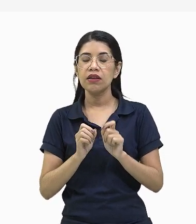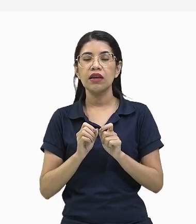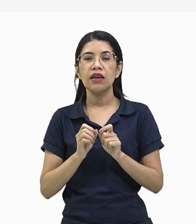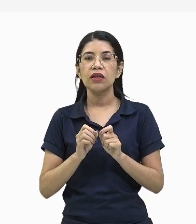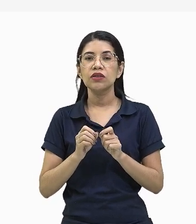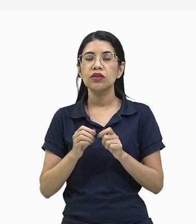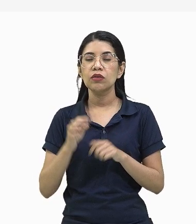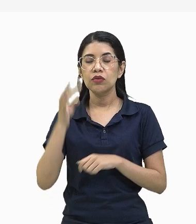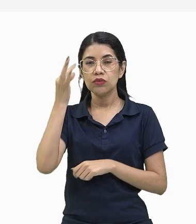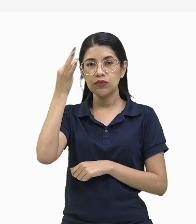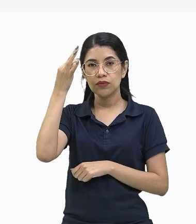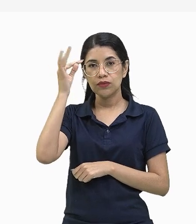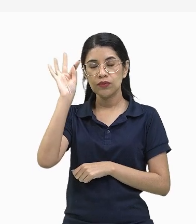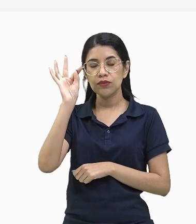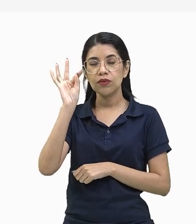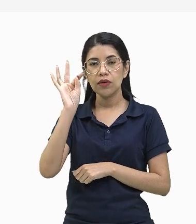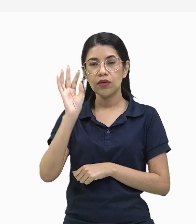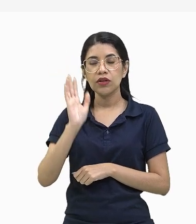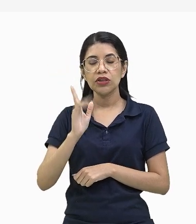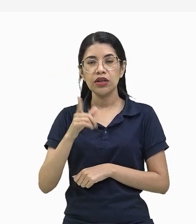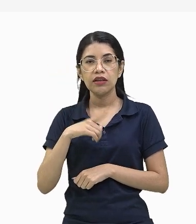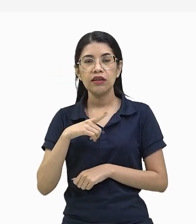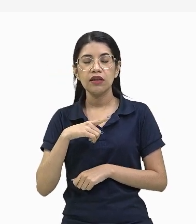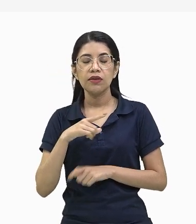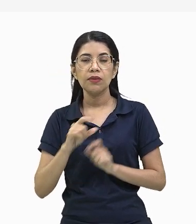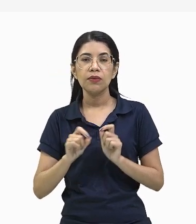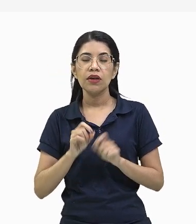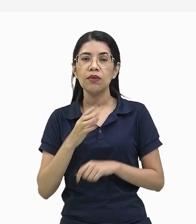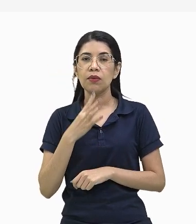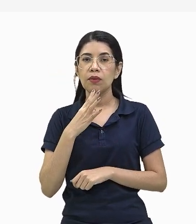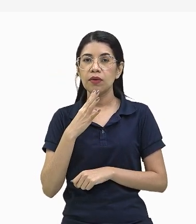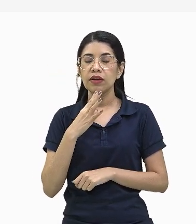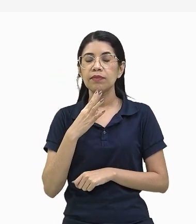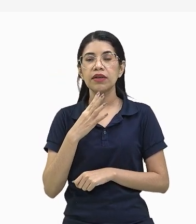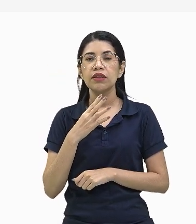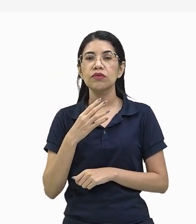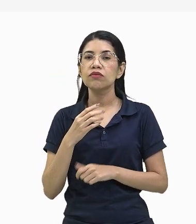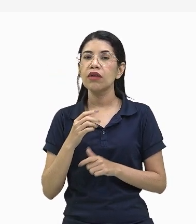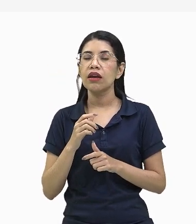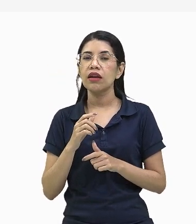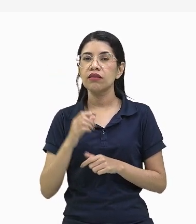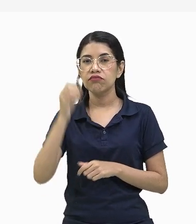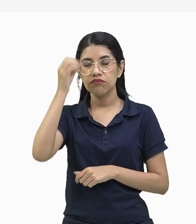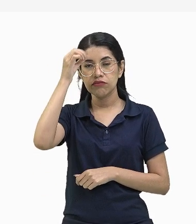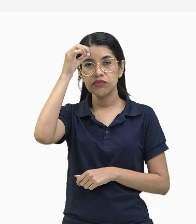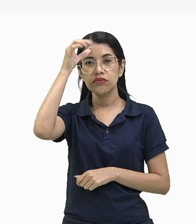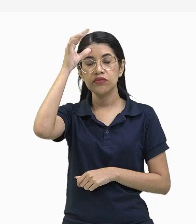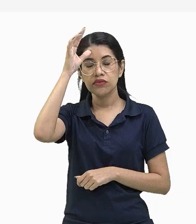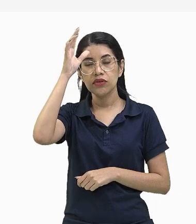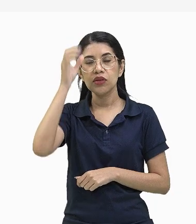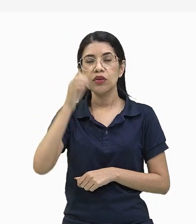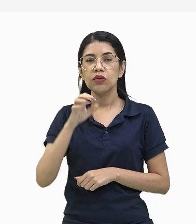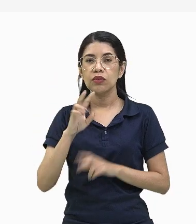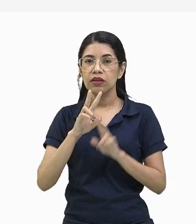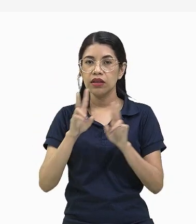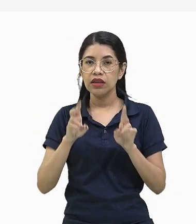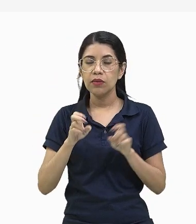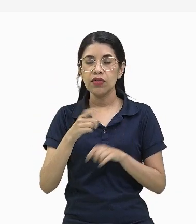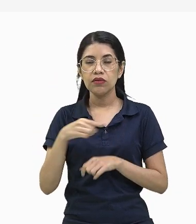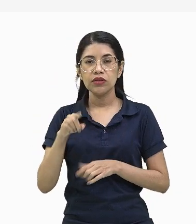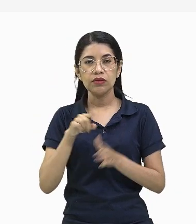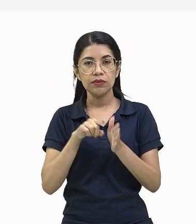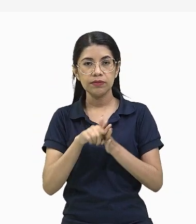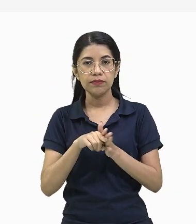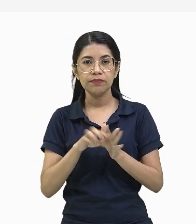teóricos que já têm aí um conhecimento vasto do assunto que você está